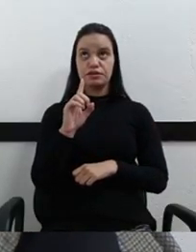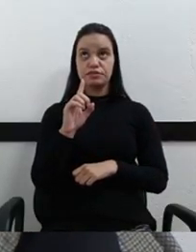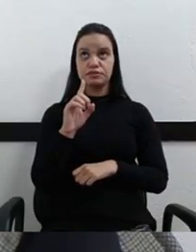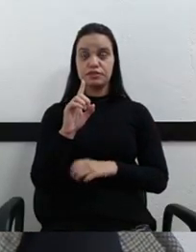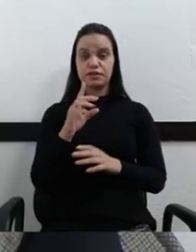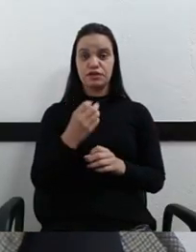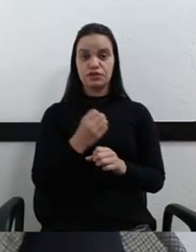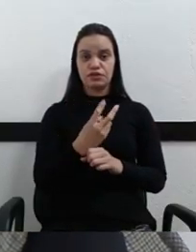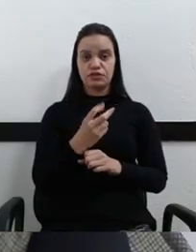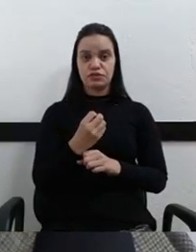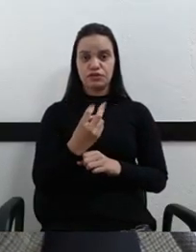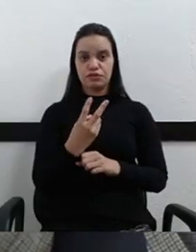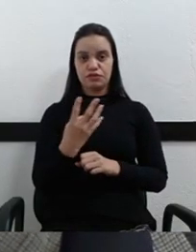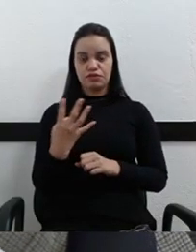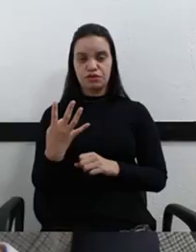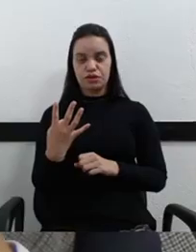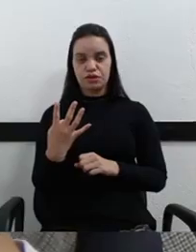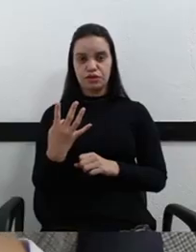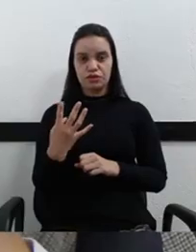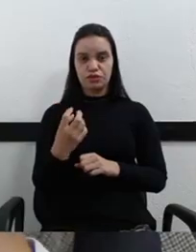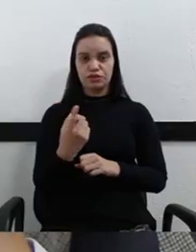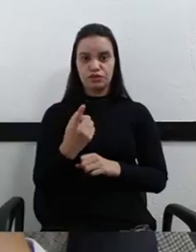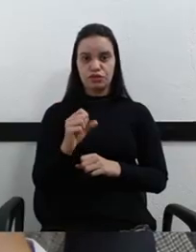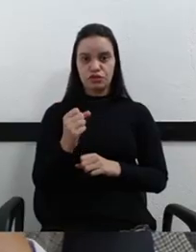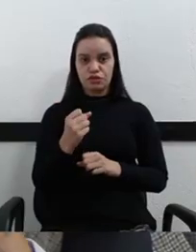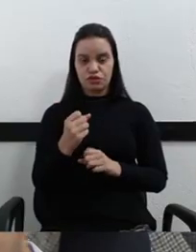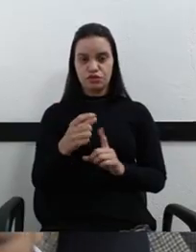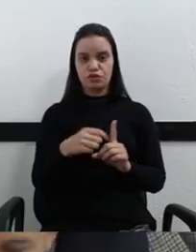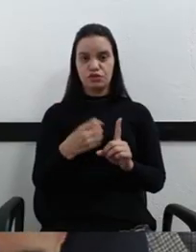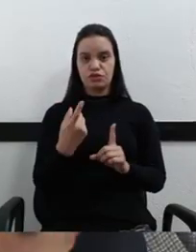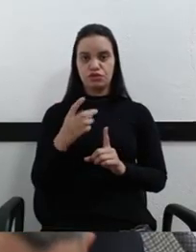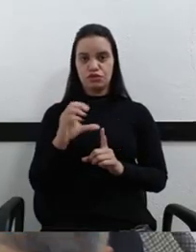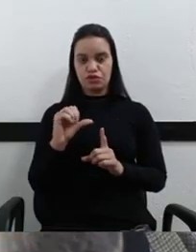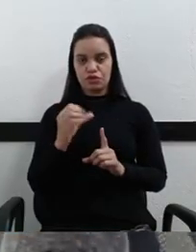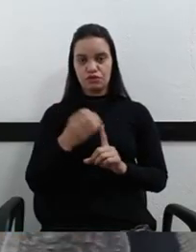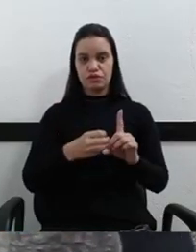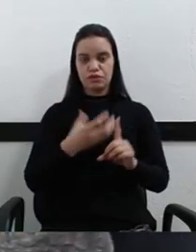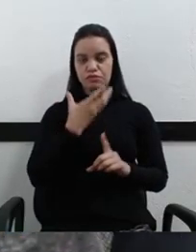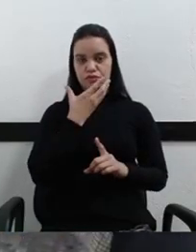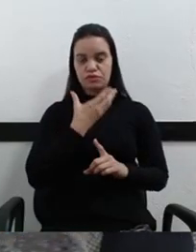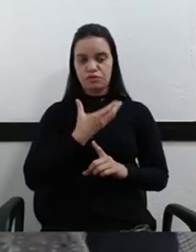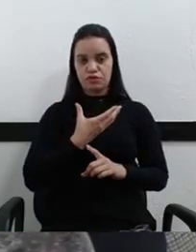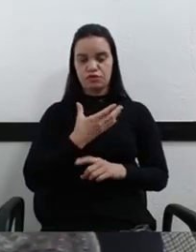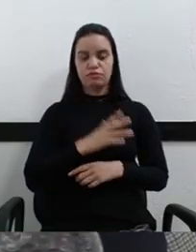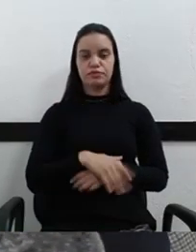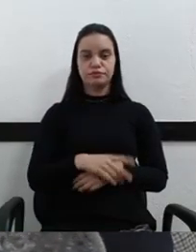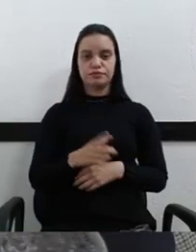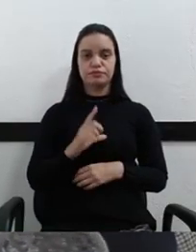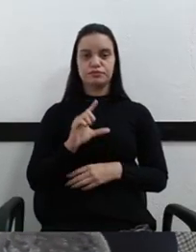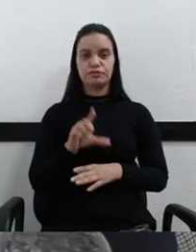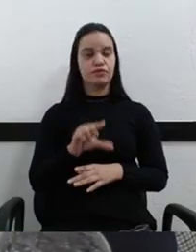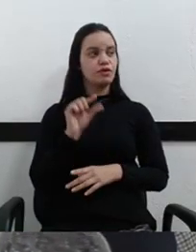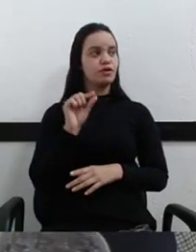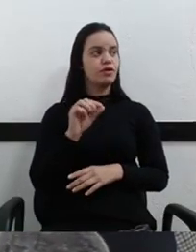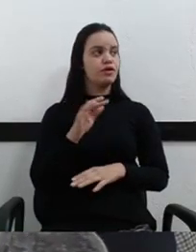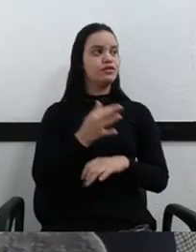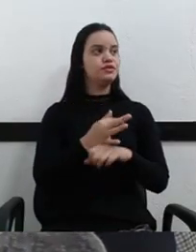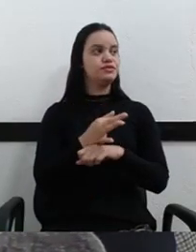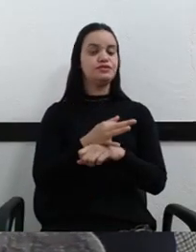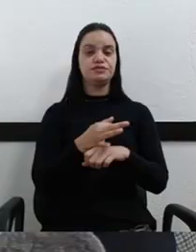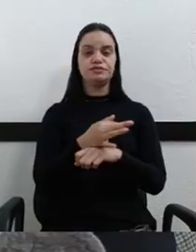até o ano de 2024, nos dias 18 e 19 de dezembro de 2024. Os pedidos de indeferimento de